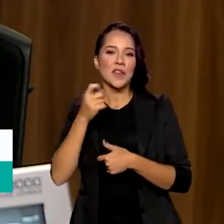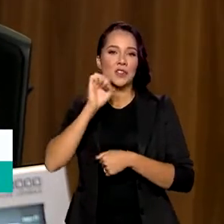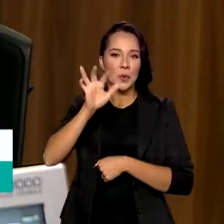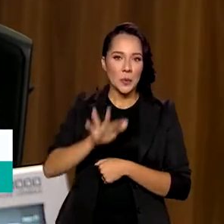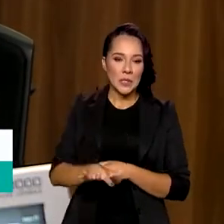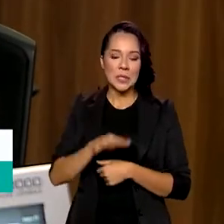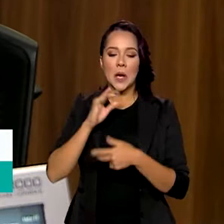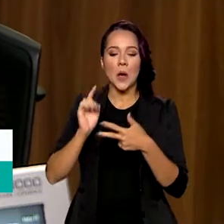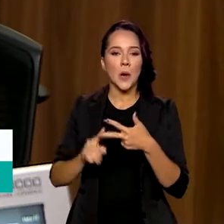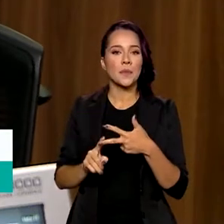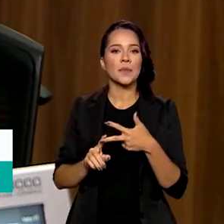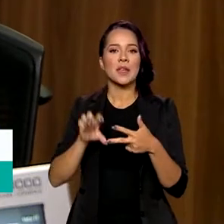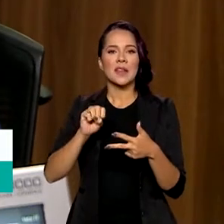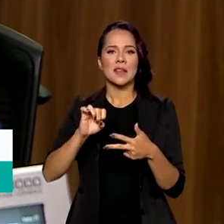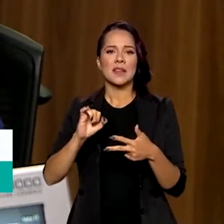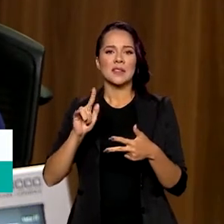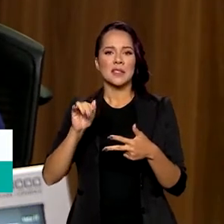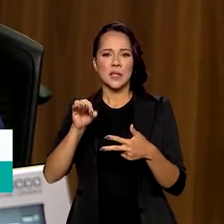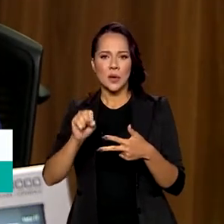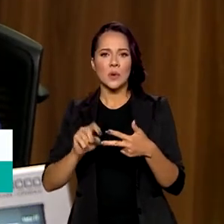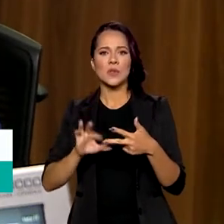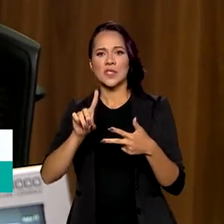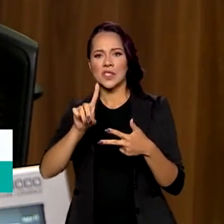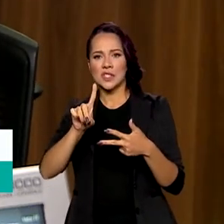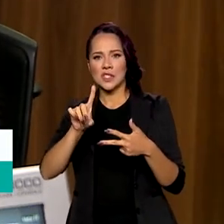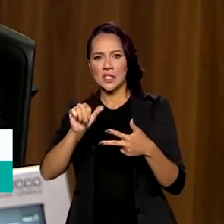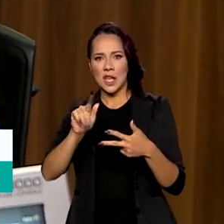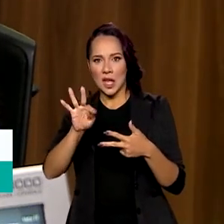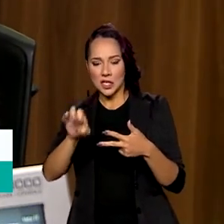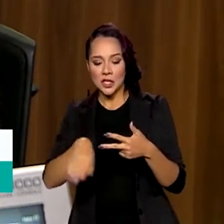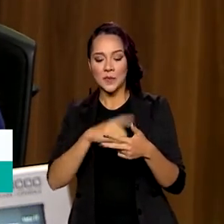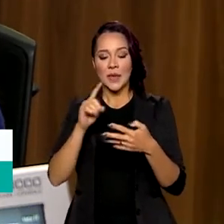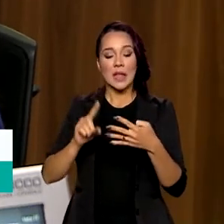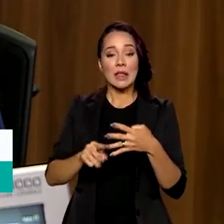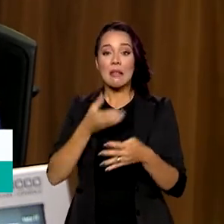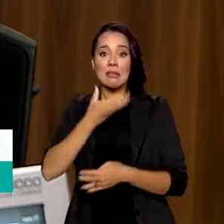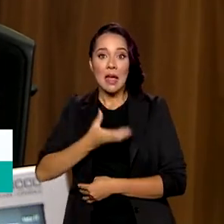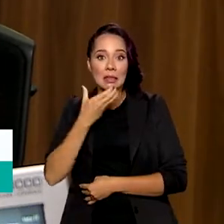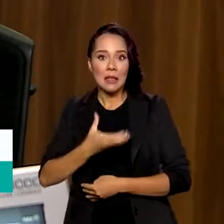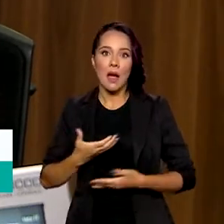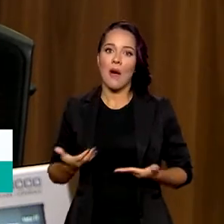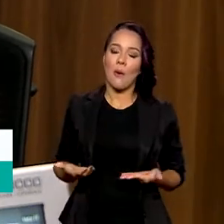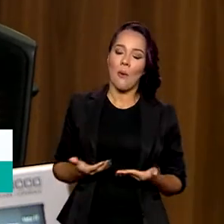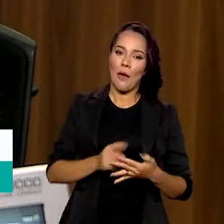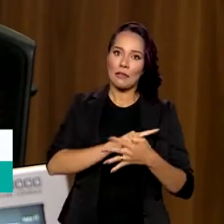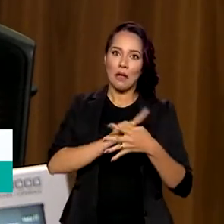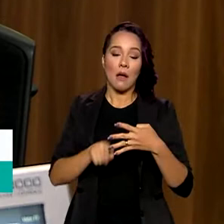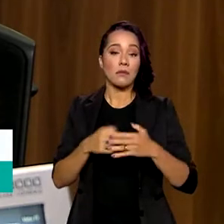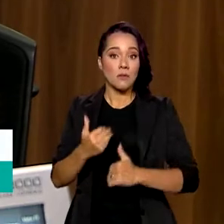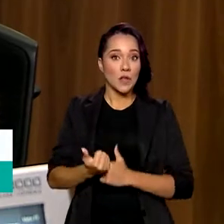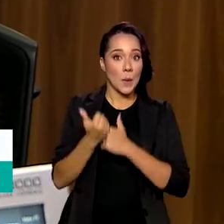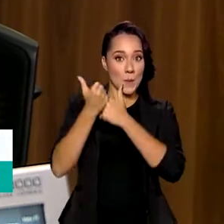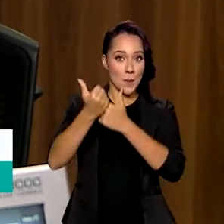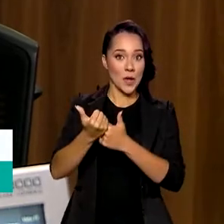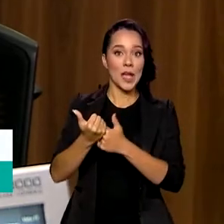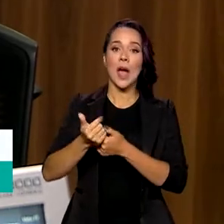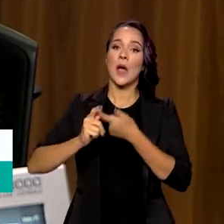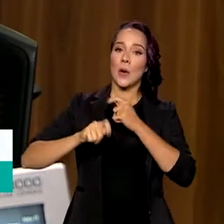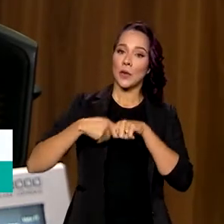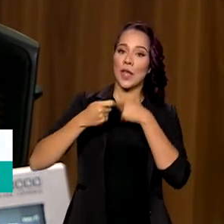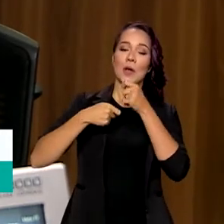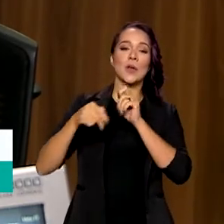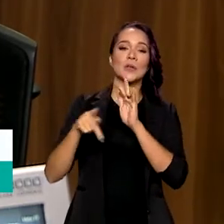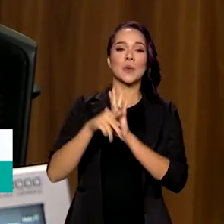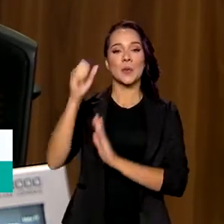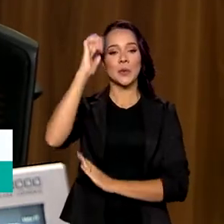vamos ter sim gostei a gente tem o natal é uma data forte também então a revista de apoiar né o negócio